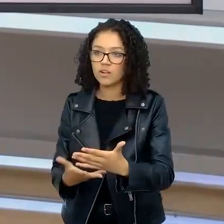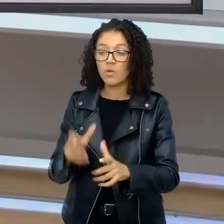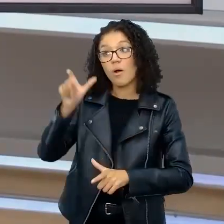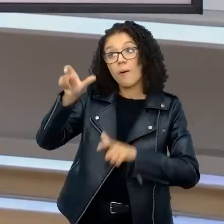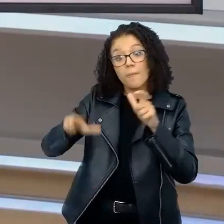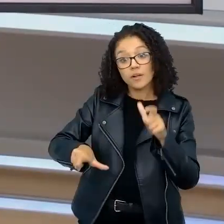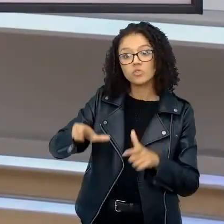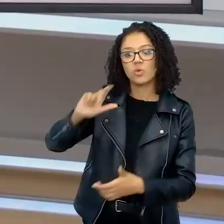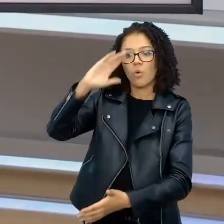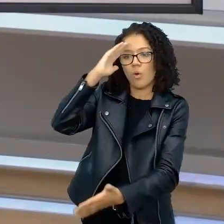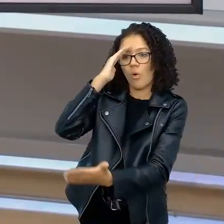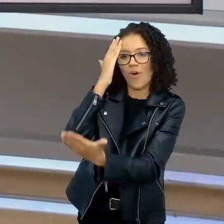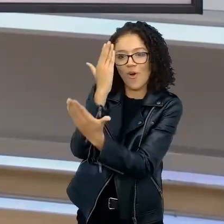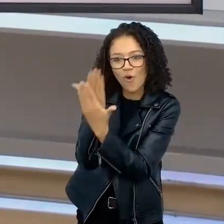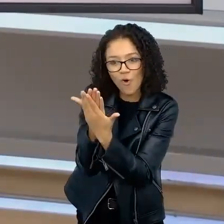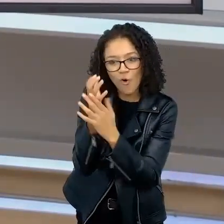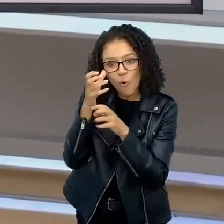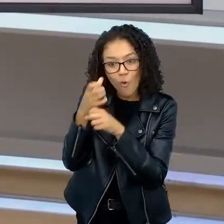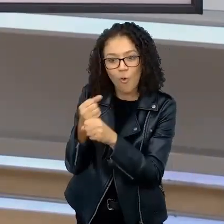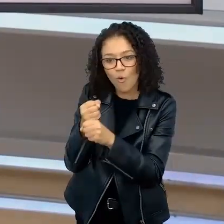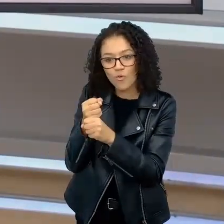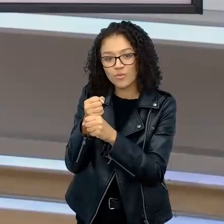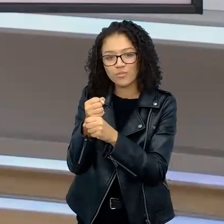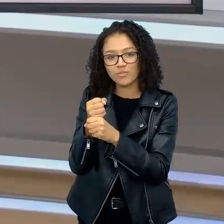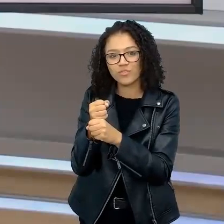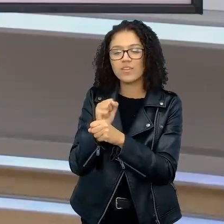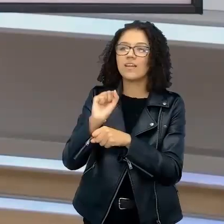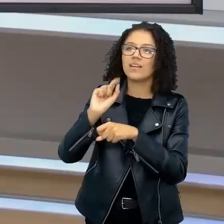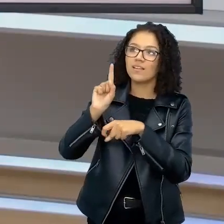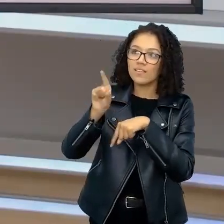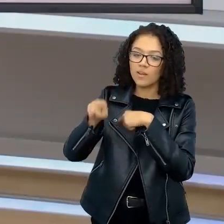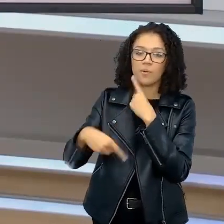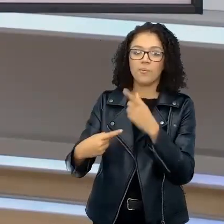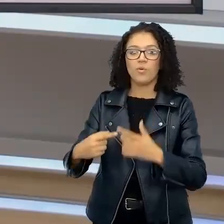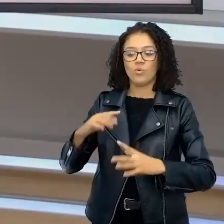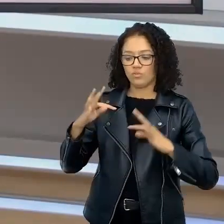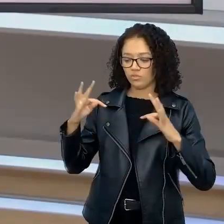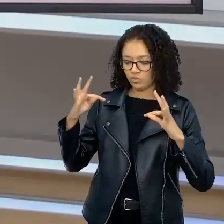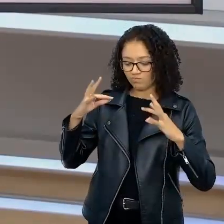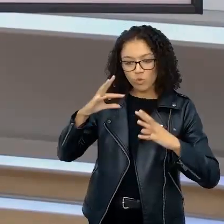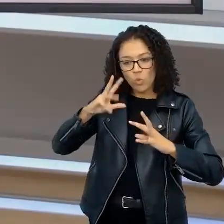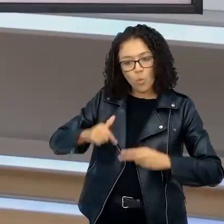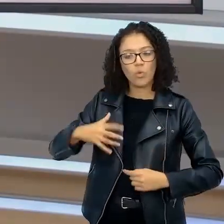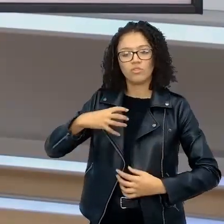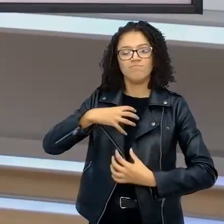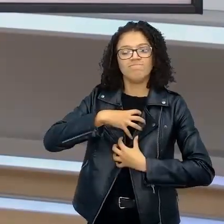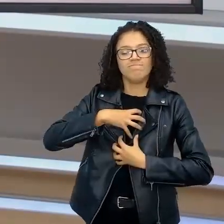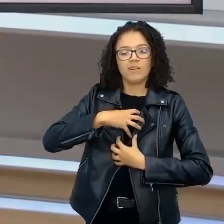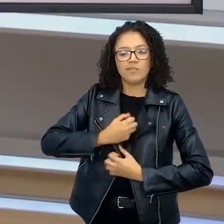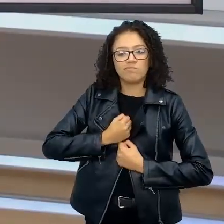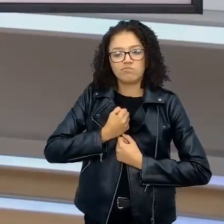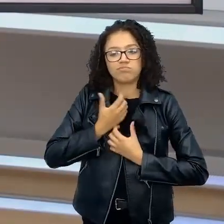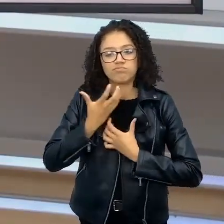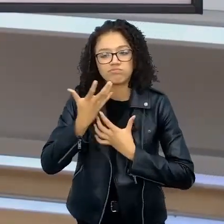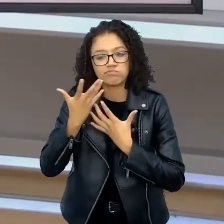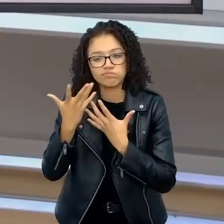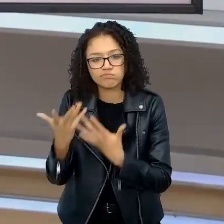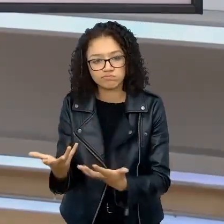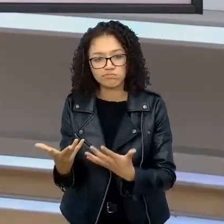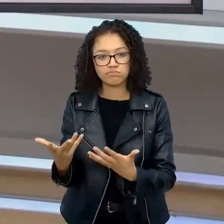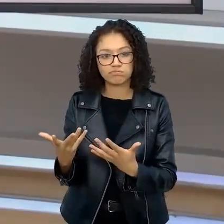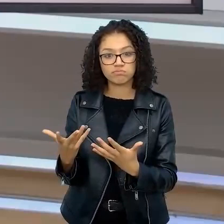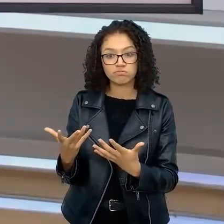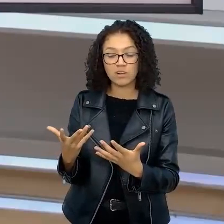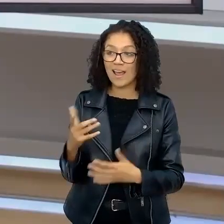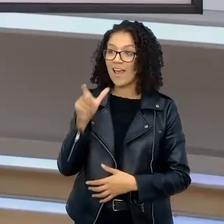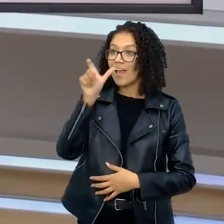confiança, uma pessoa de confiança, que a gente vai conversar um pouquinho daqui a pouco sobre o que isso significa de forma mais aprofundada, mas ela vai